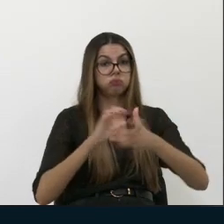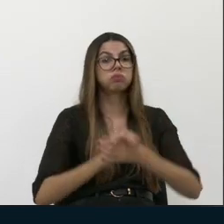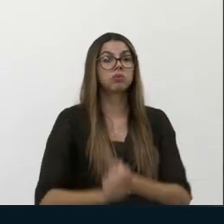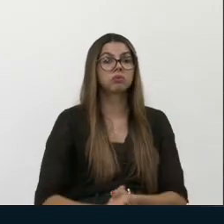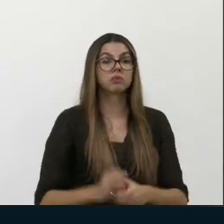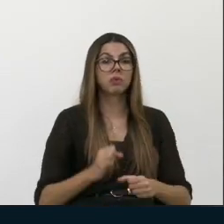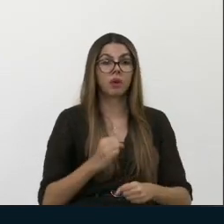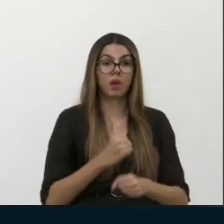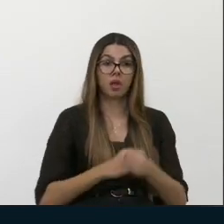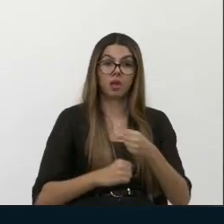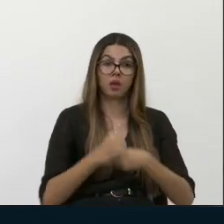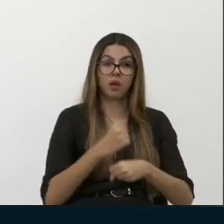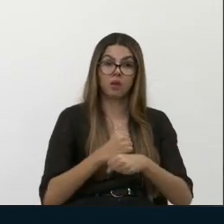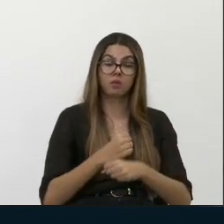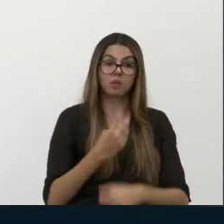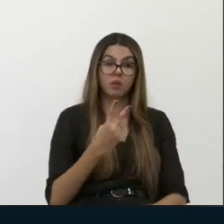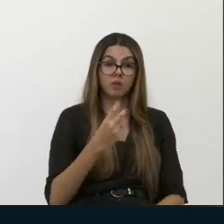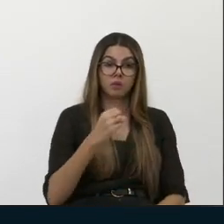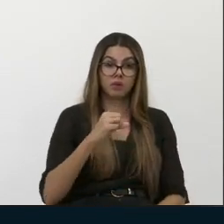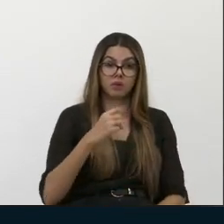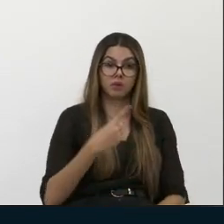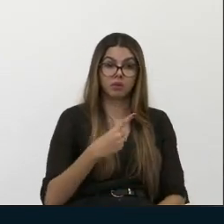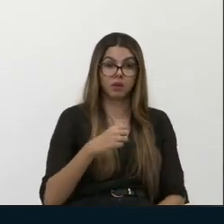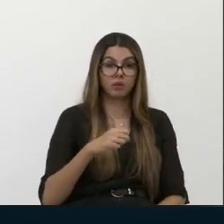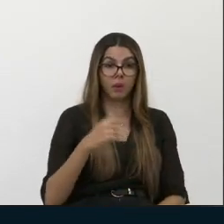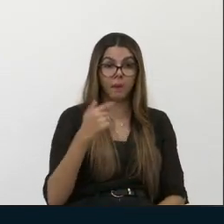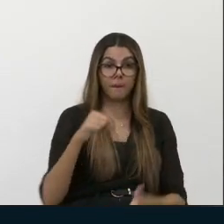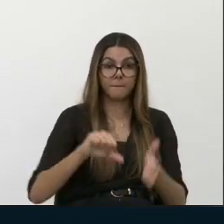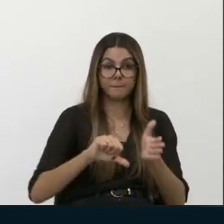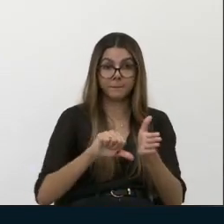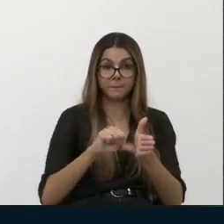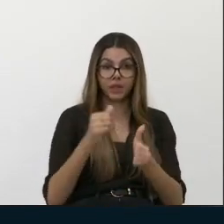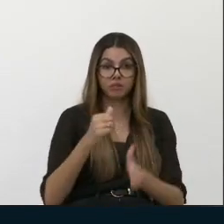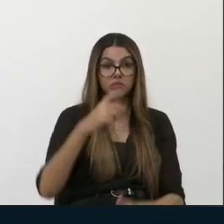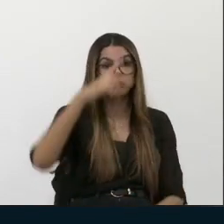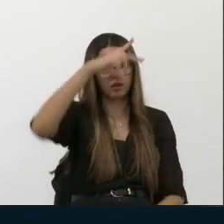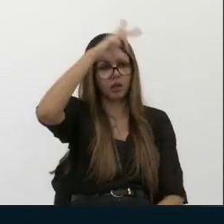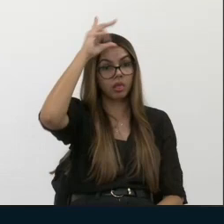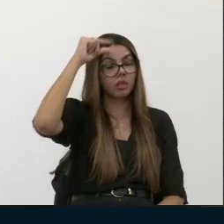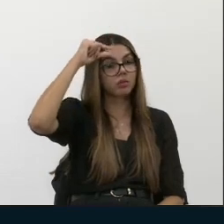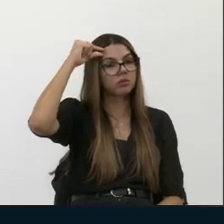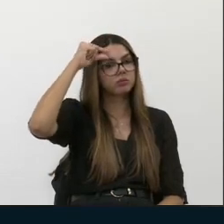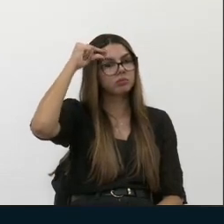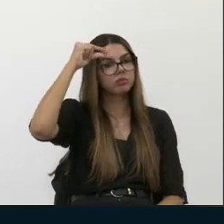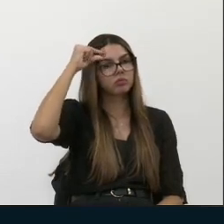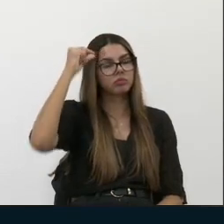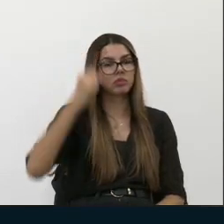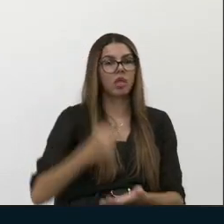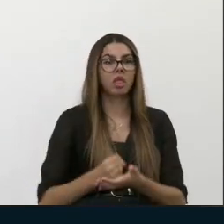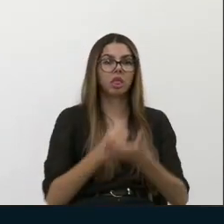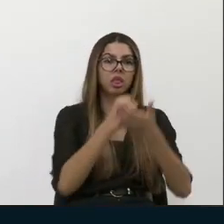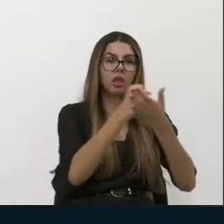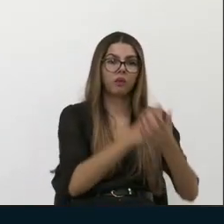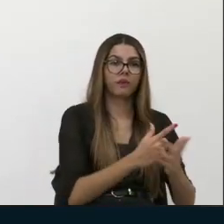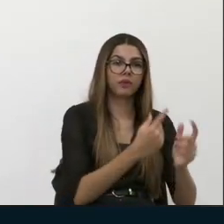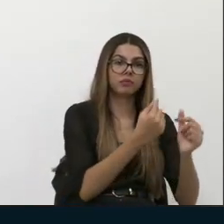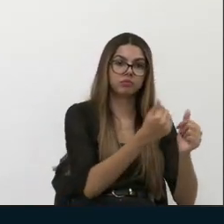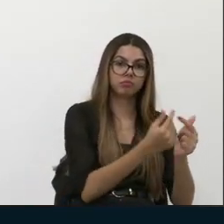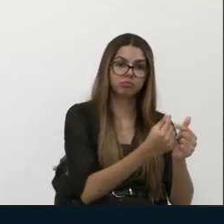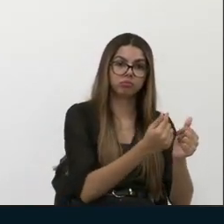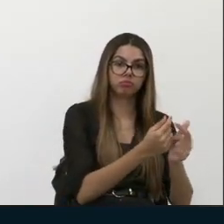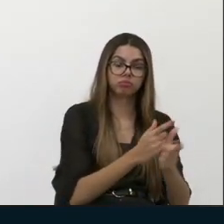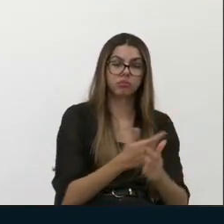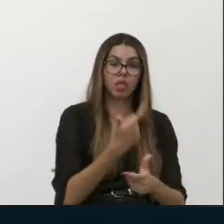de 2017, que é o primeiro ano do governo Guti. Ou seja, ele não quis duplicar Juscelino, devolveu o dinheiro porque